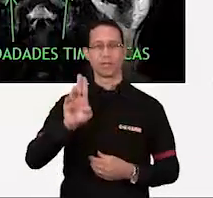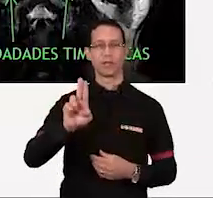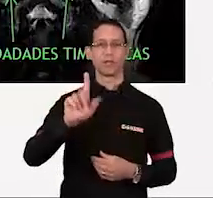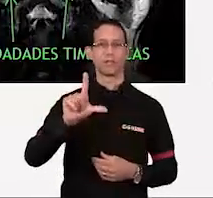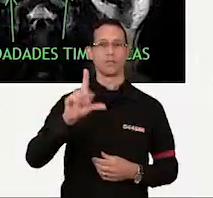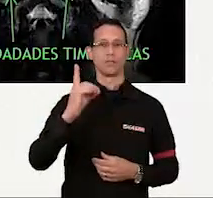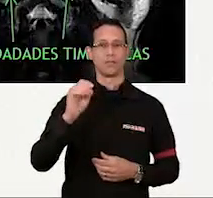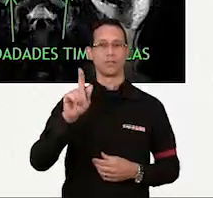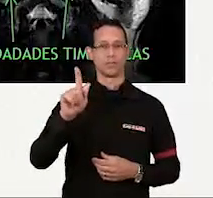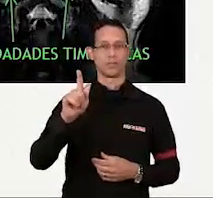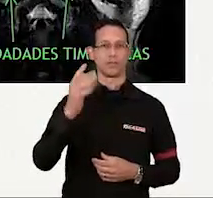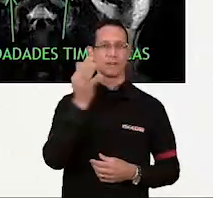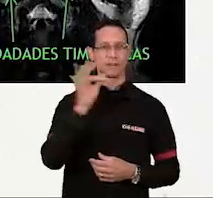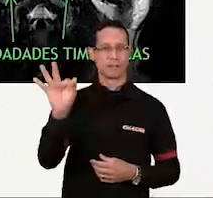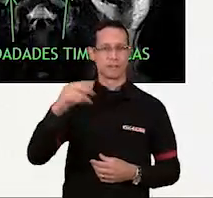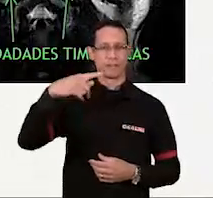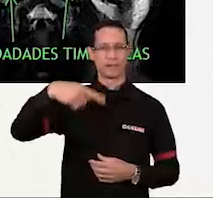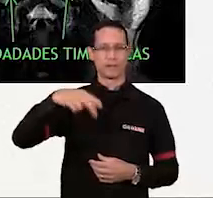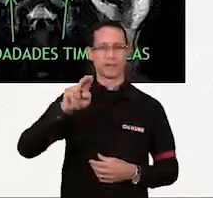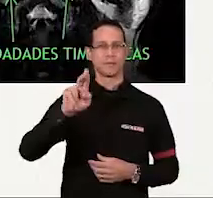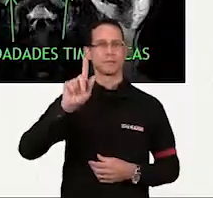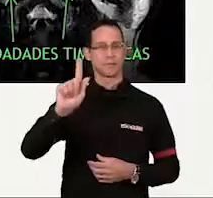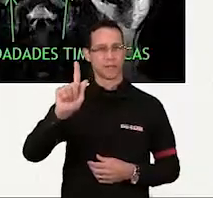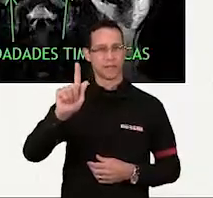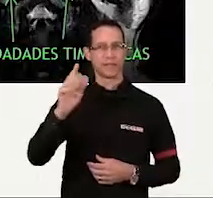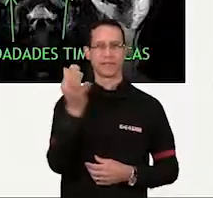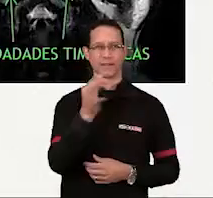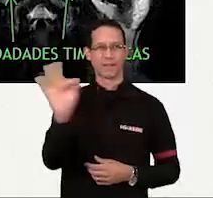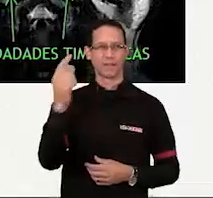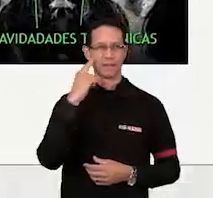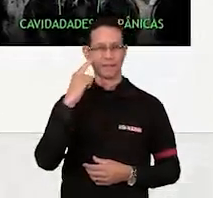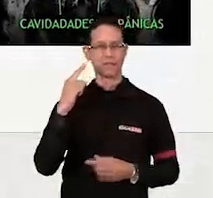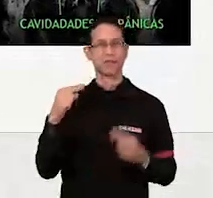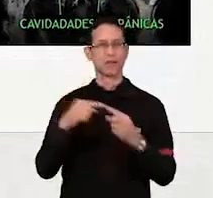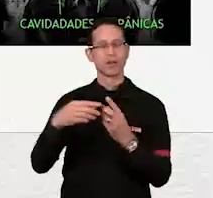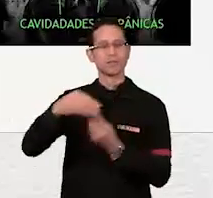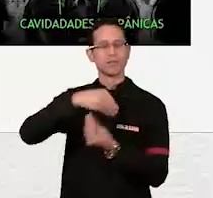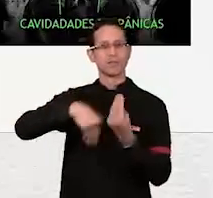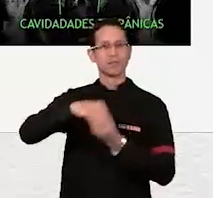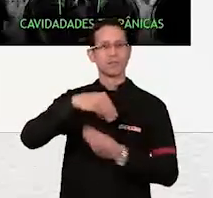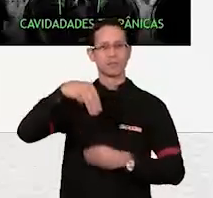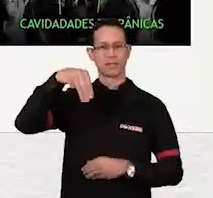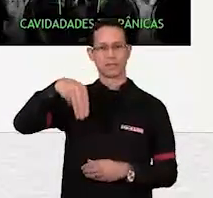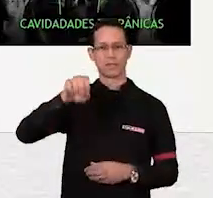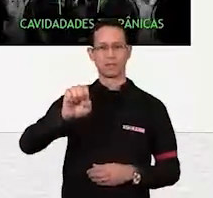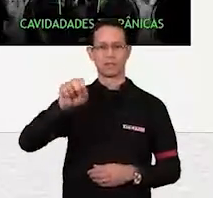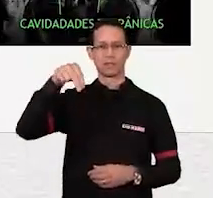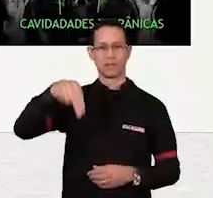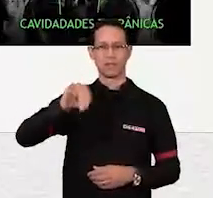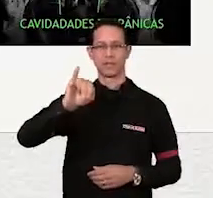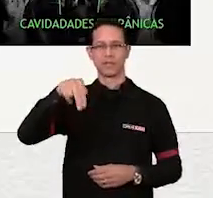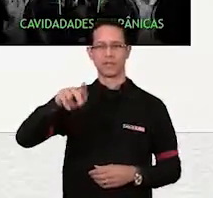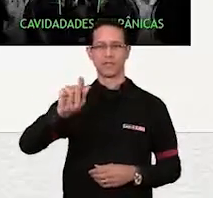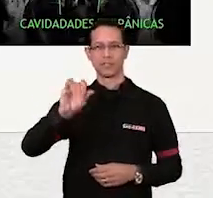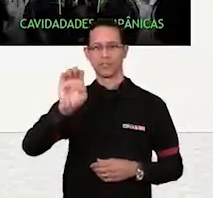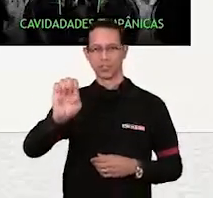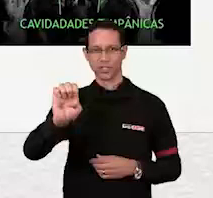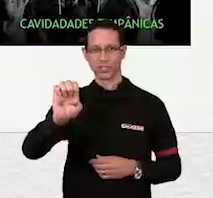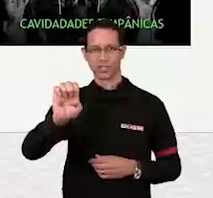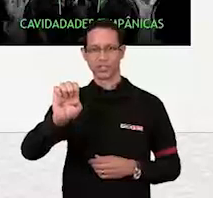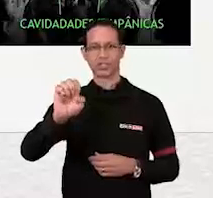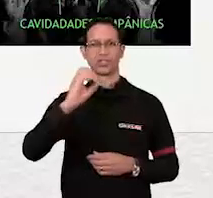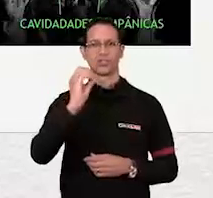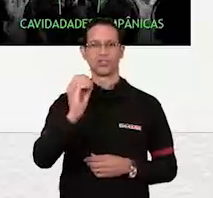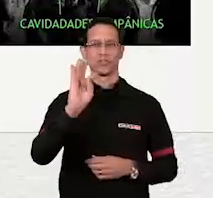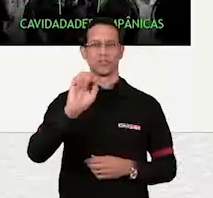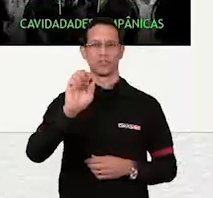franceses, pugs e ingleses com meningite associado a otite. Coisa que a tomografia também pode resolver, mas